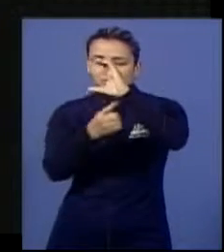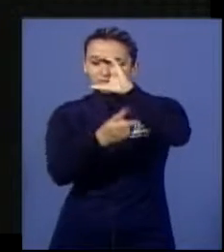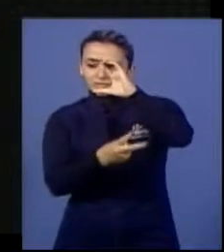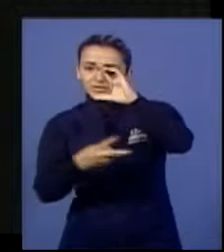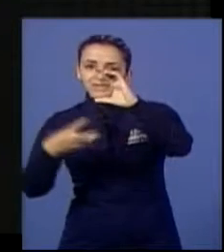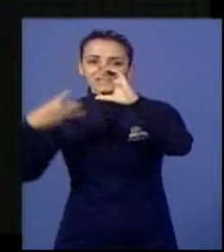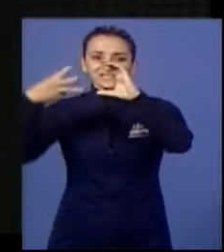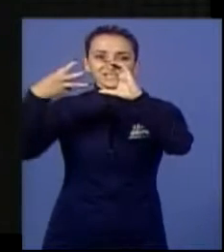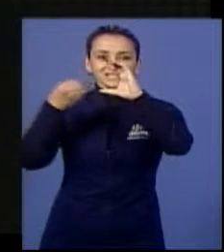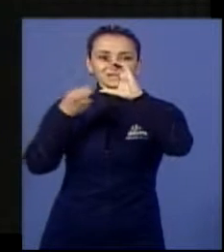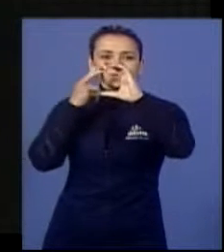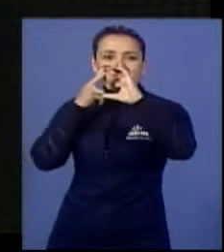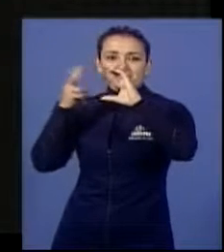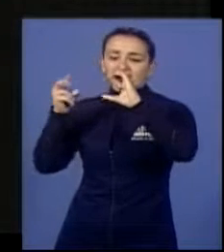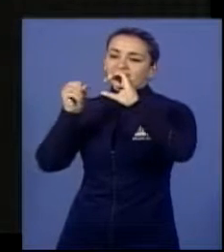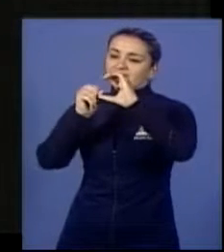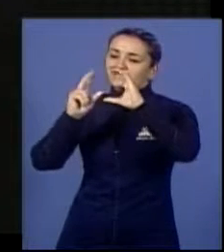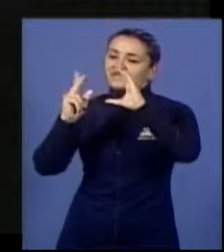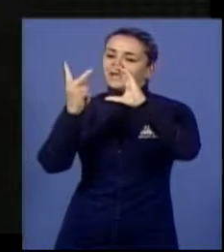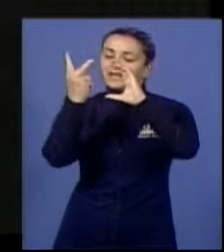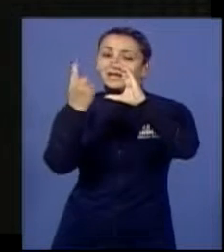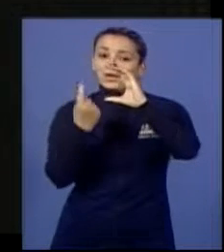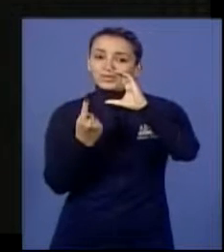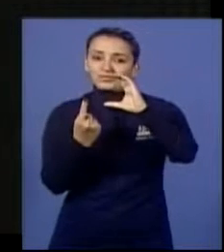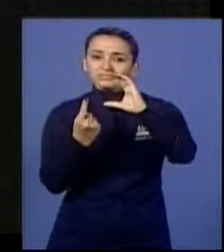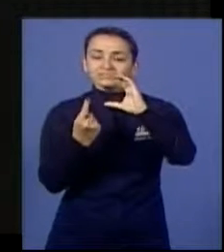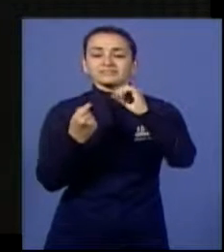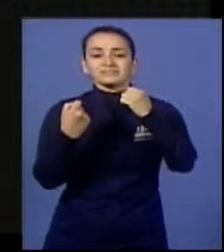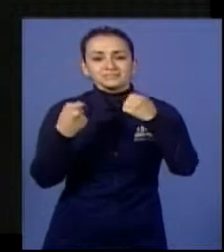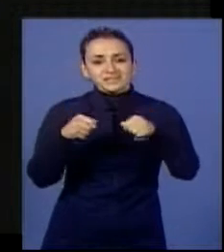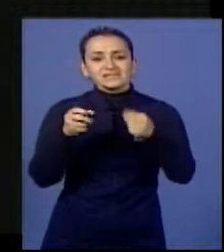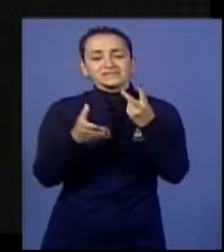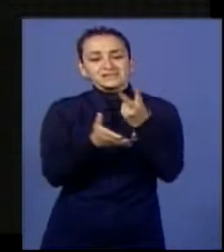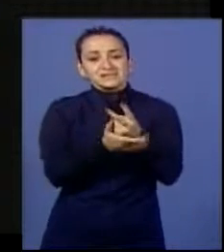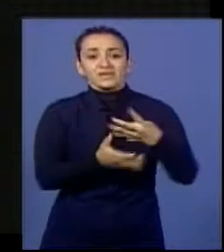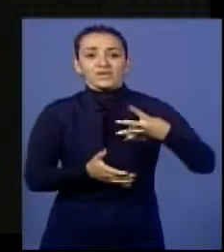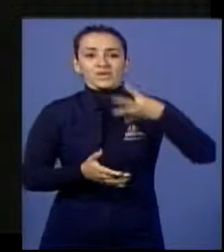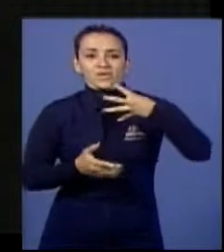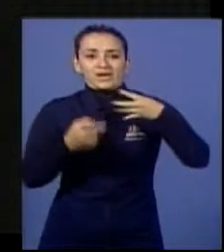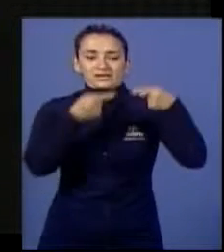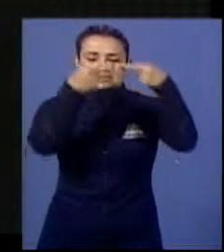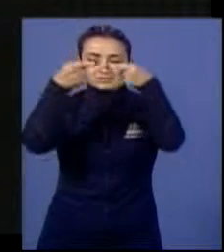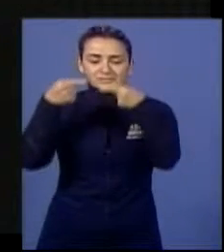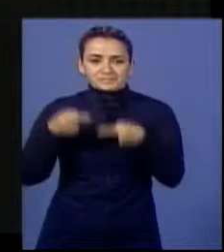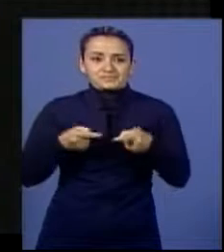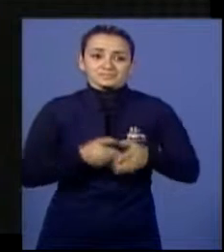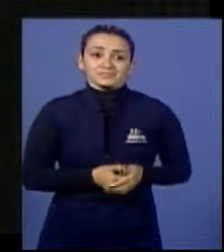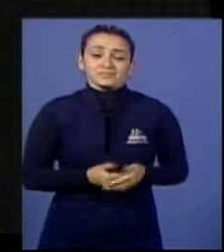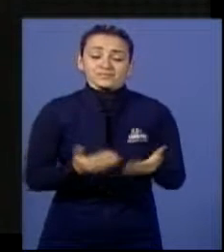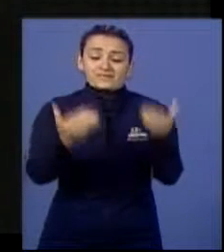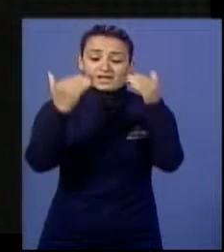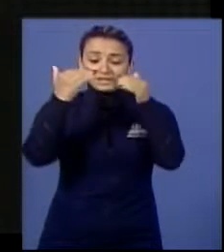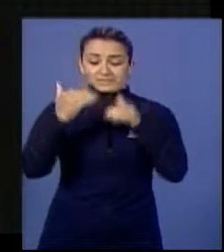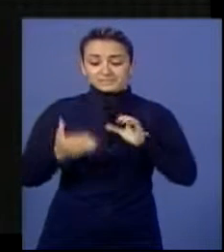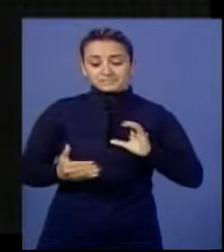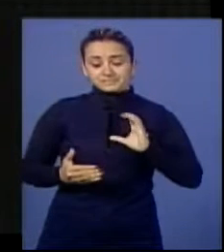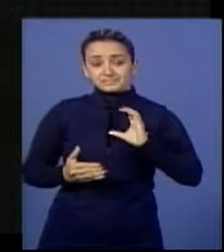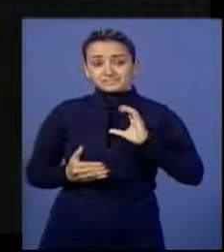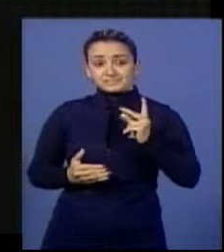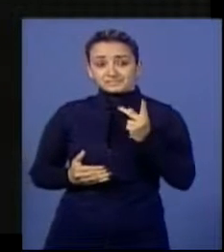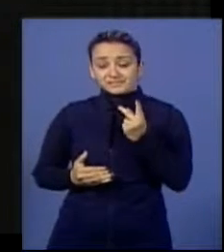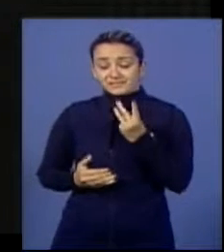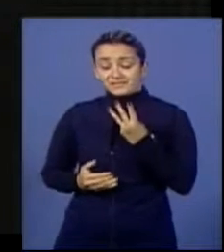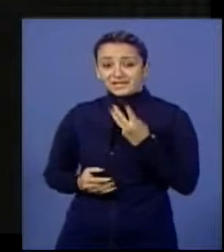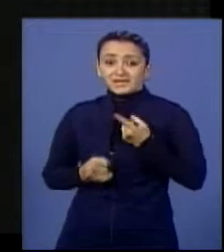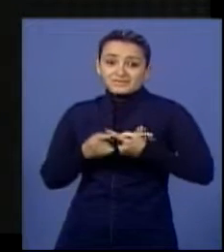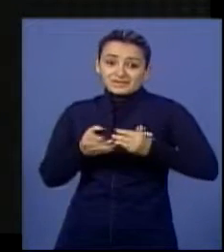nele. Para 4 falta uma, eu vou pôr um hidrogênio nele. O carbono da ponta aqui embaixo, eu coloco 3 hidrogênios, que estão faltando